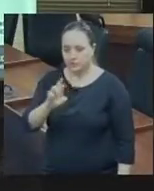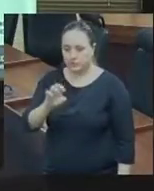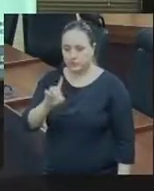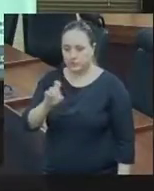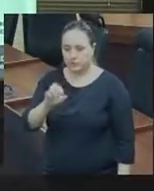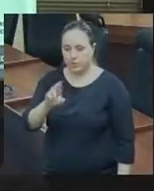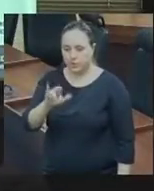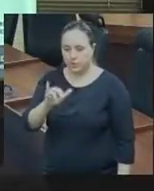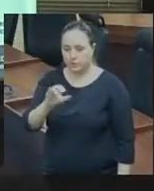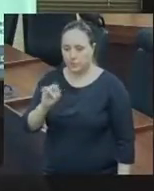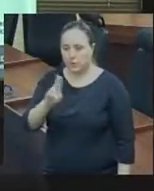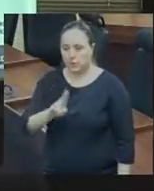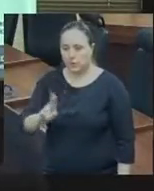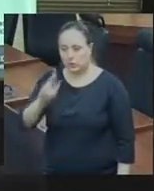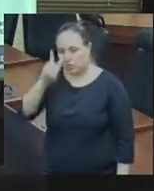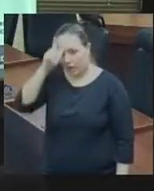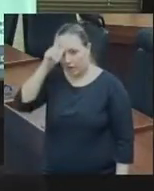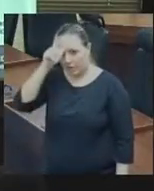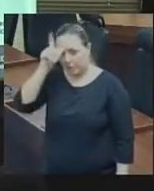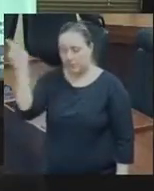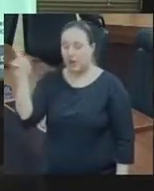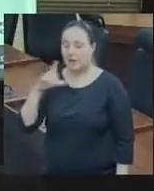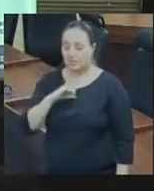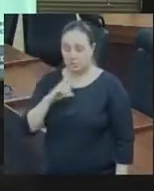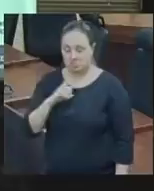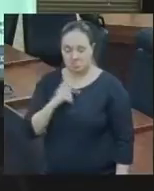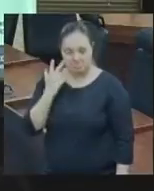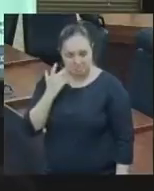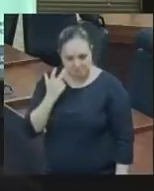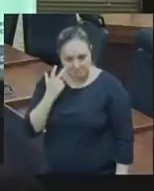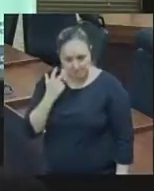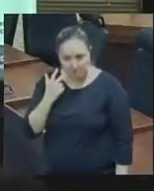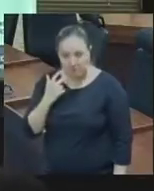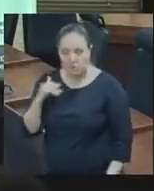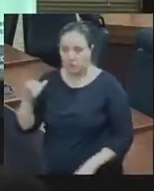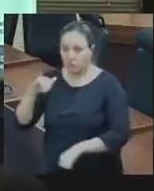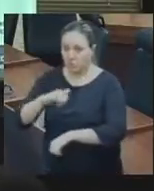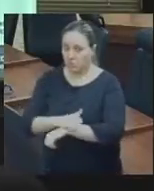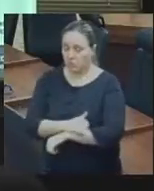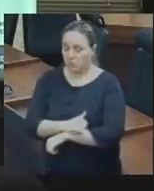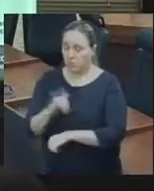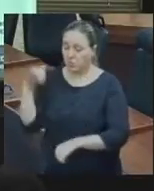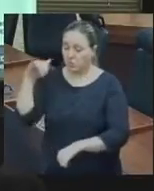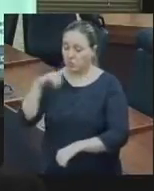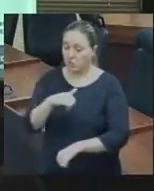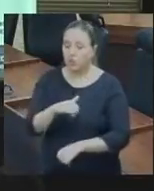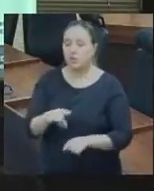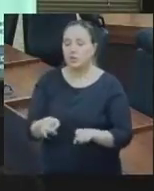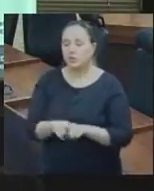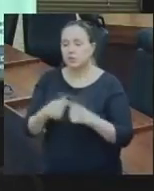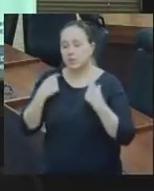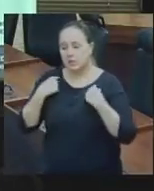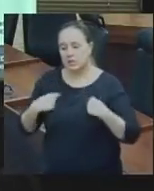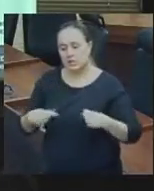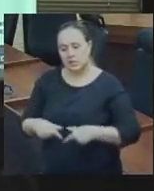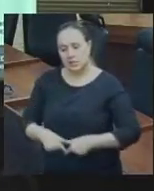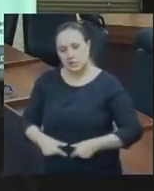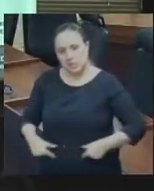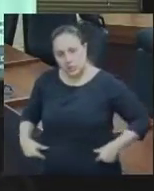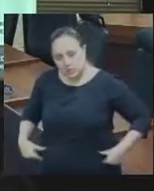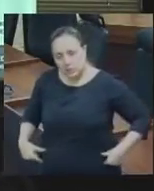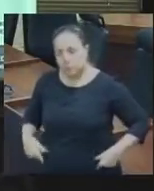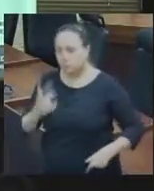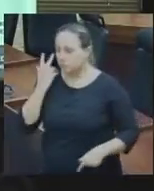alemanha quando ele chegou lá e na com o cinto de segurança é